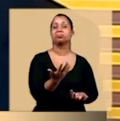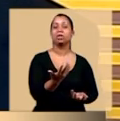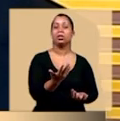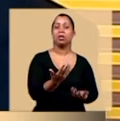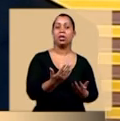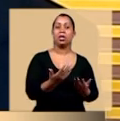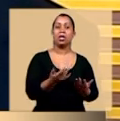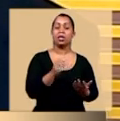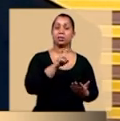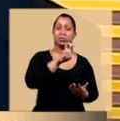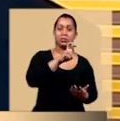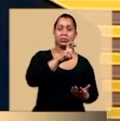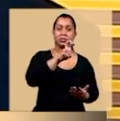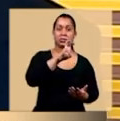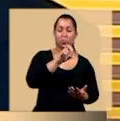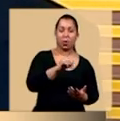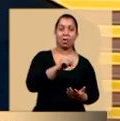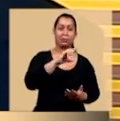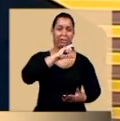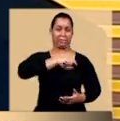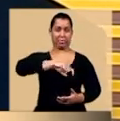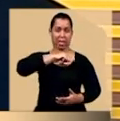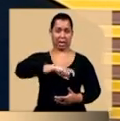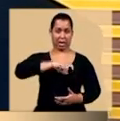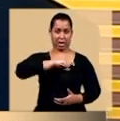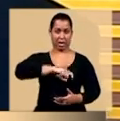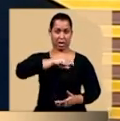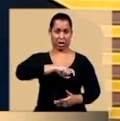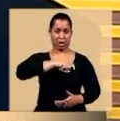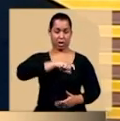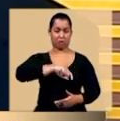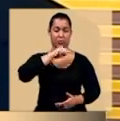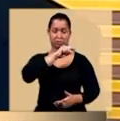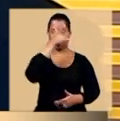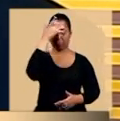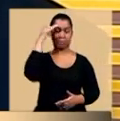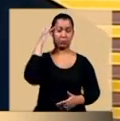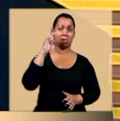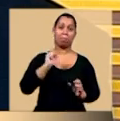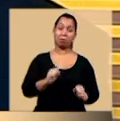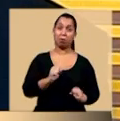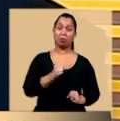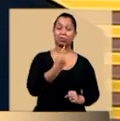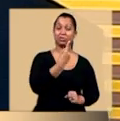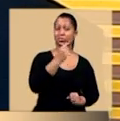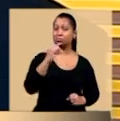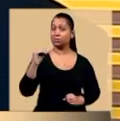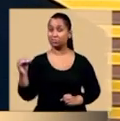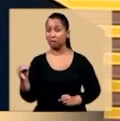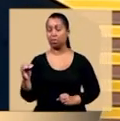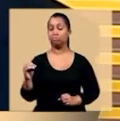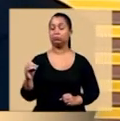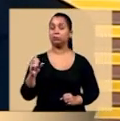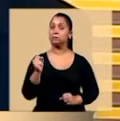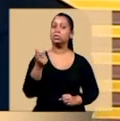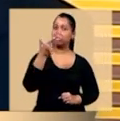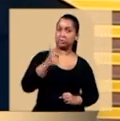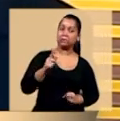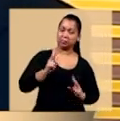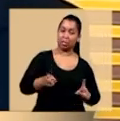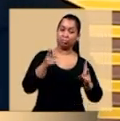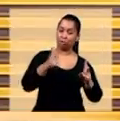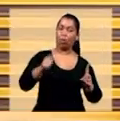dano extrapatrimonial, que é 50 salários mínimos, salários do colaborador, podendo chegar até 100 se houver